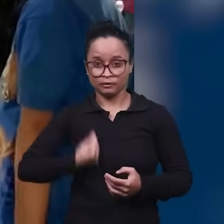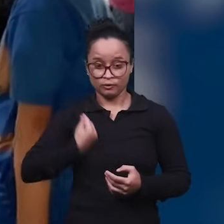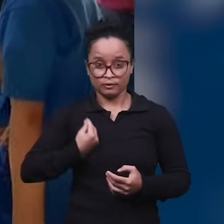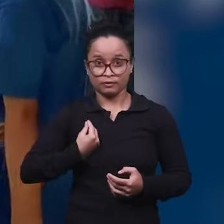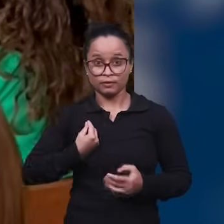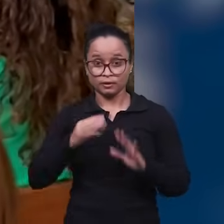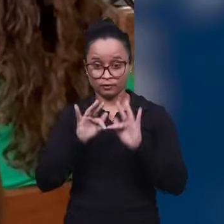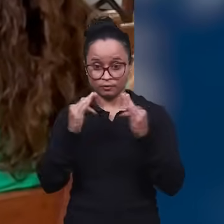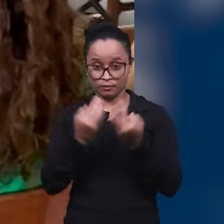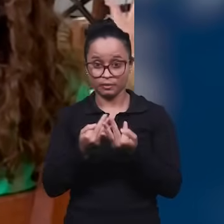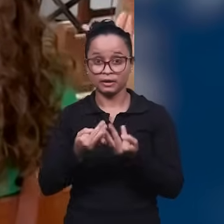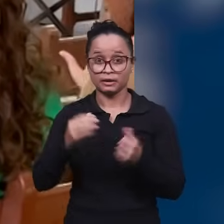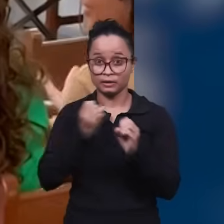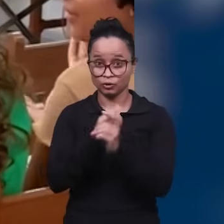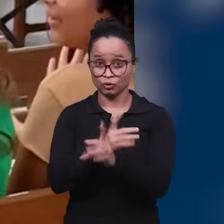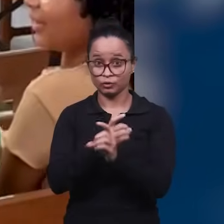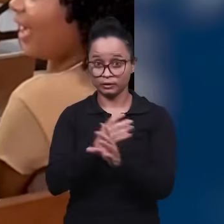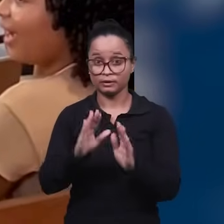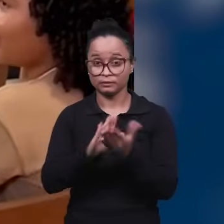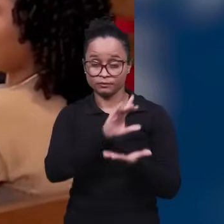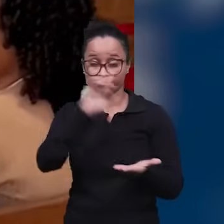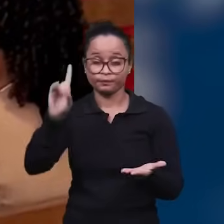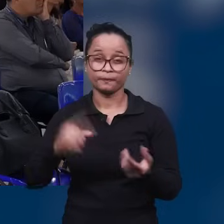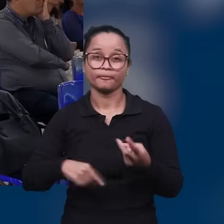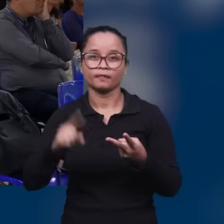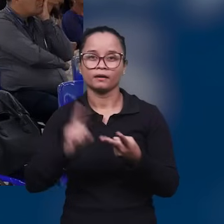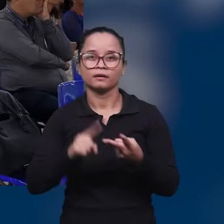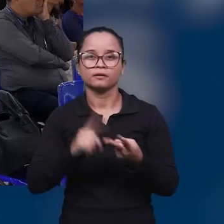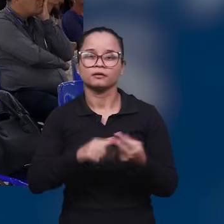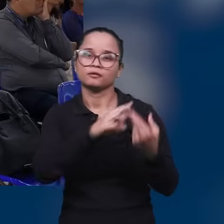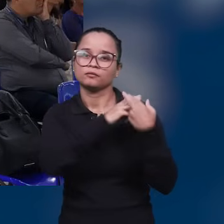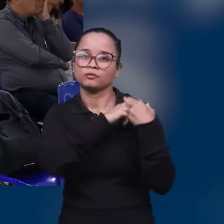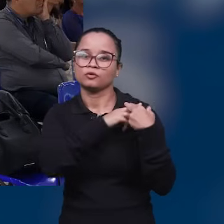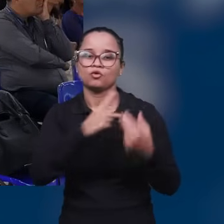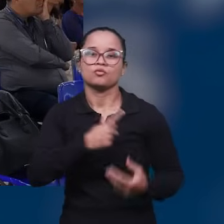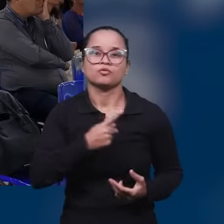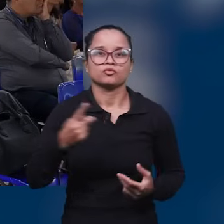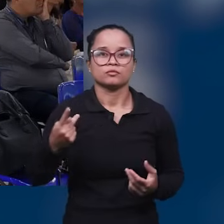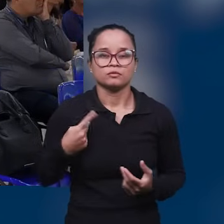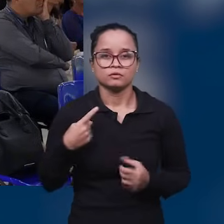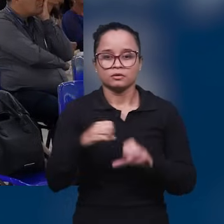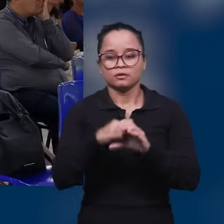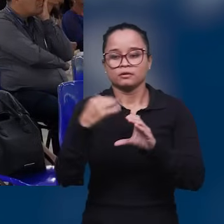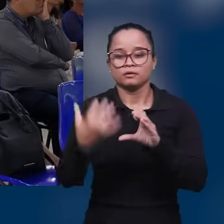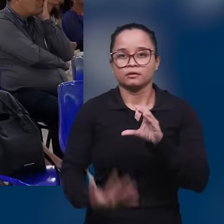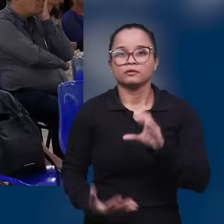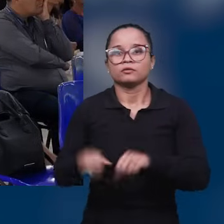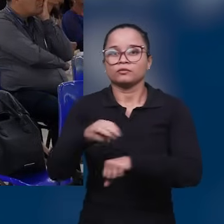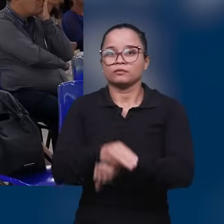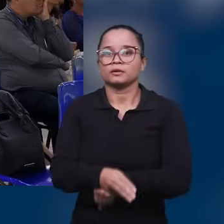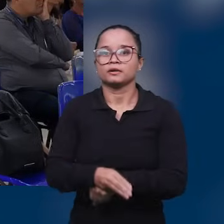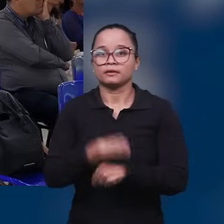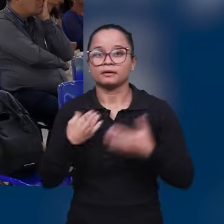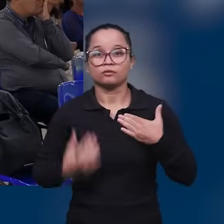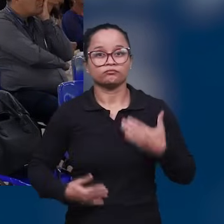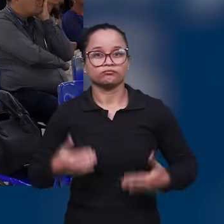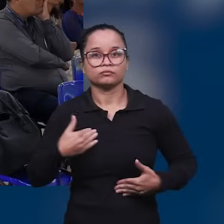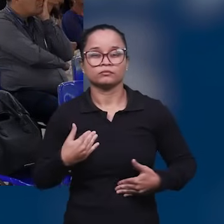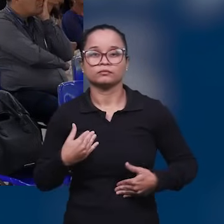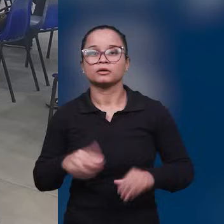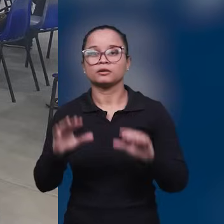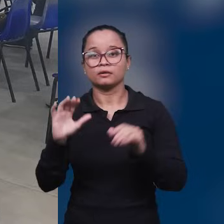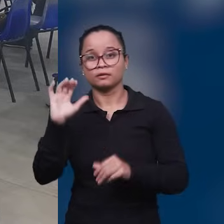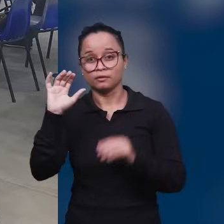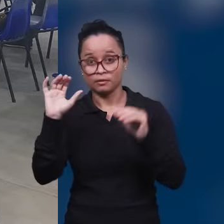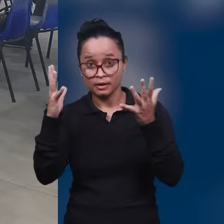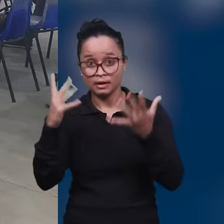Nova Cruz e em São José de Mipibu. Lá na Paraíba, houve o seminário para grupos de louvor e